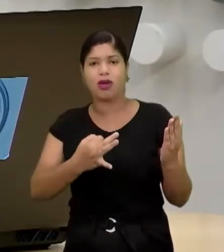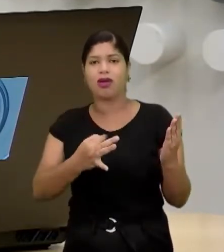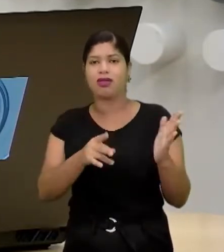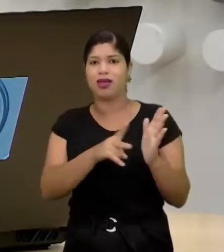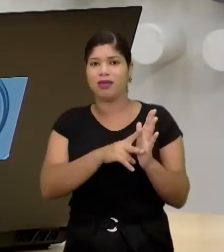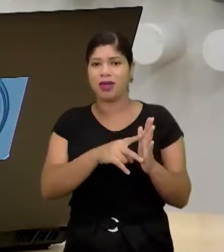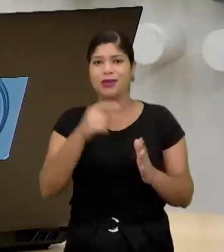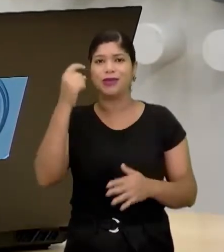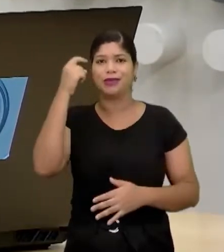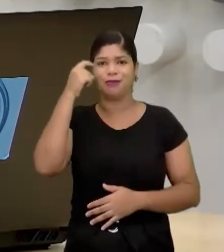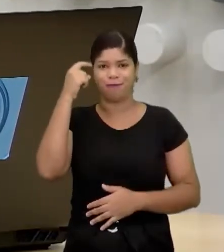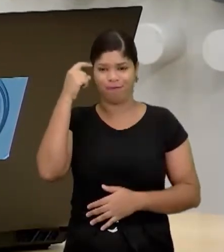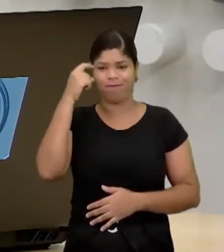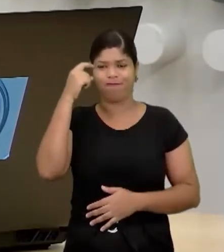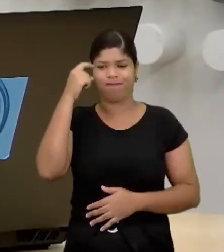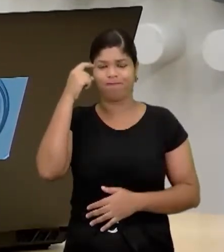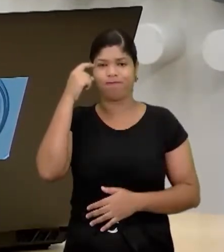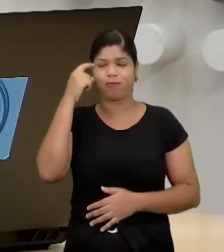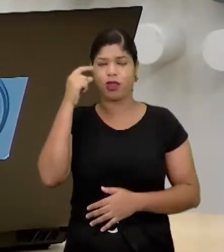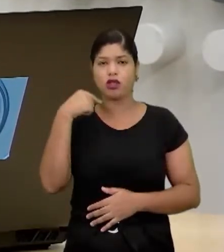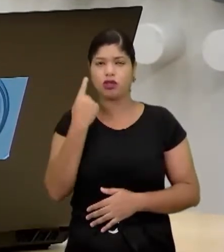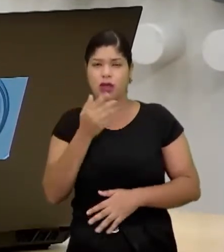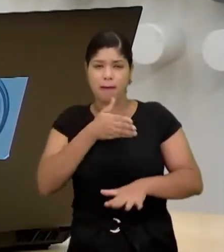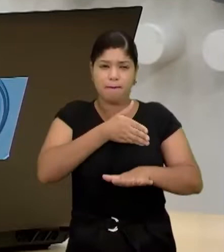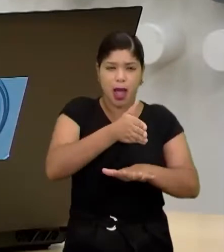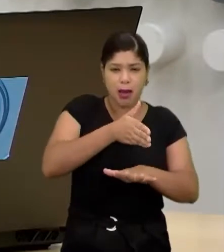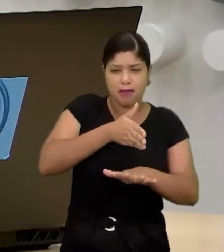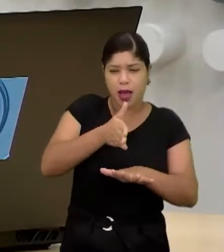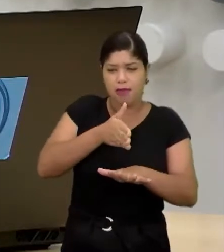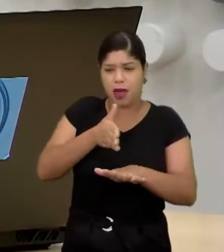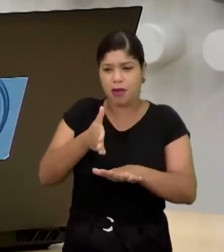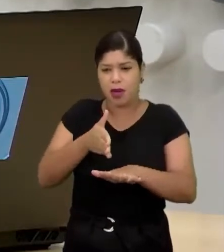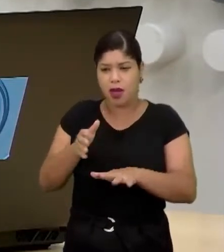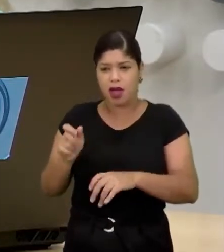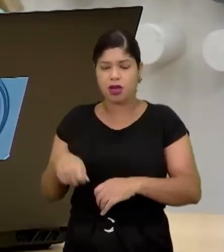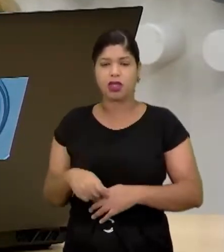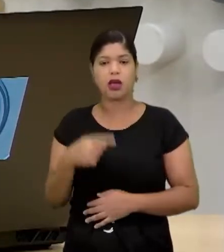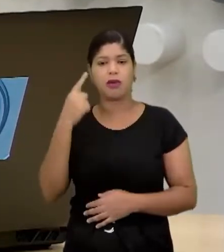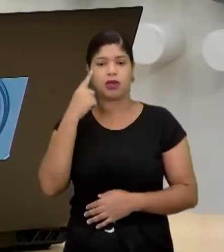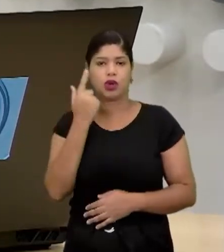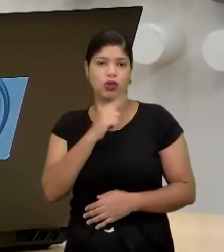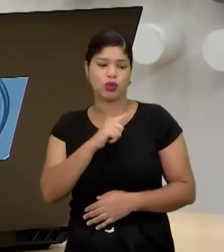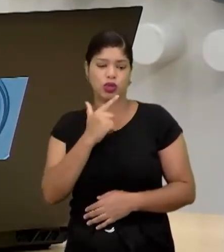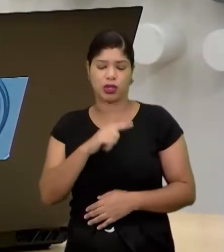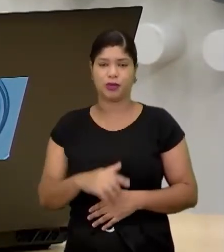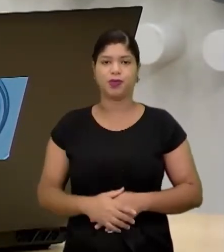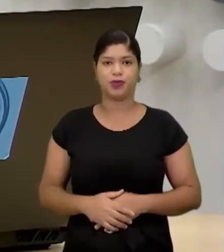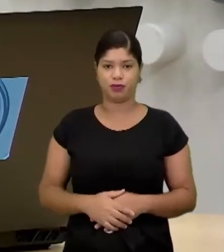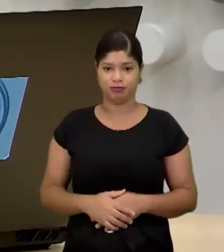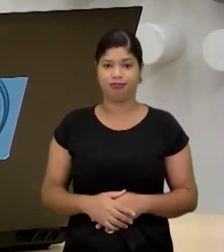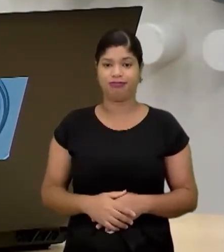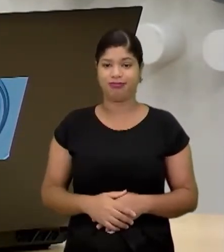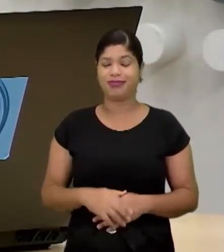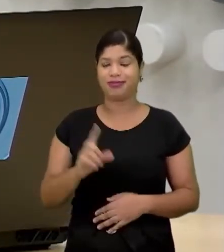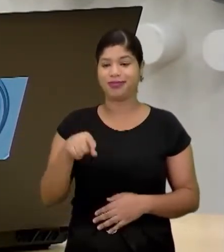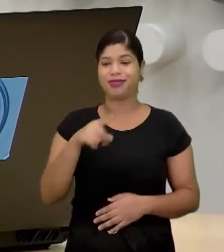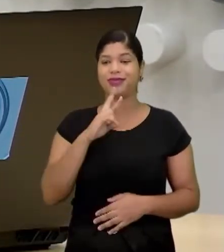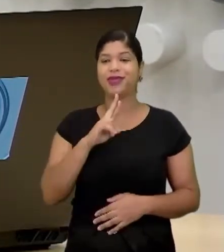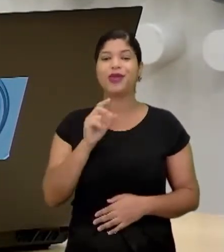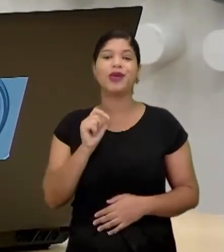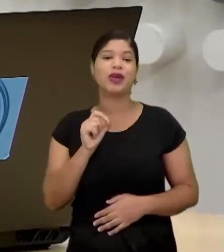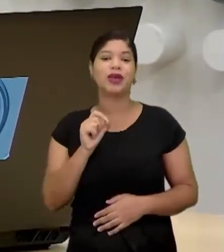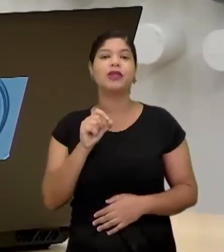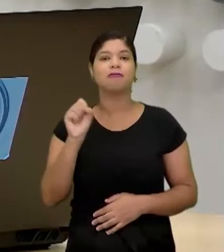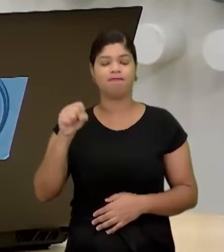A esse respeito para a gente poder um pouco nortear assim o nosso próprio pensamento né e a resposta é